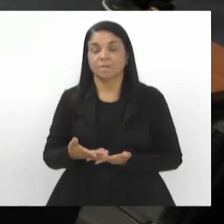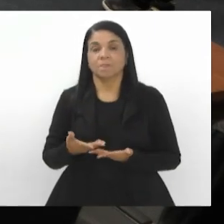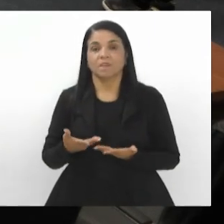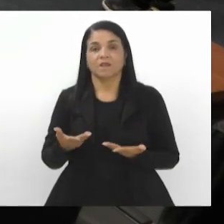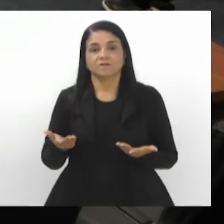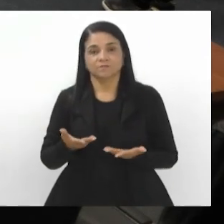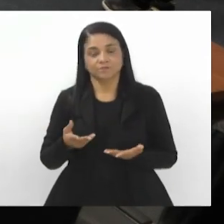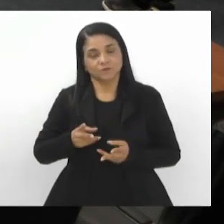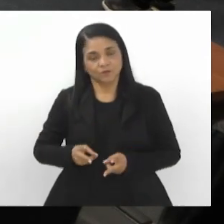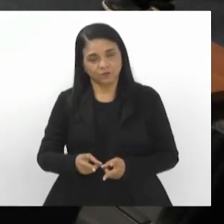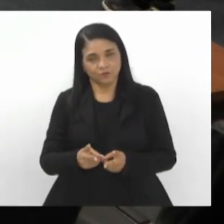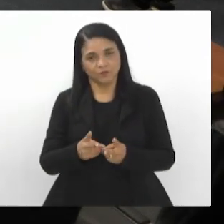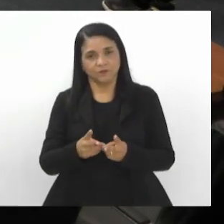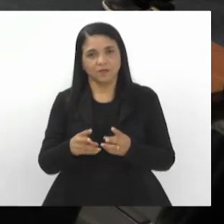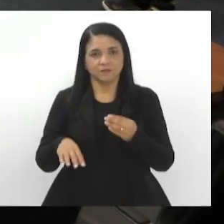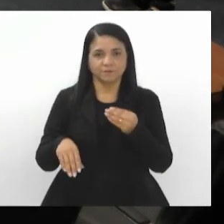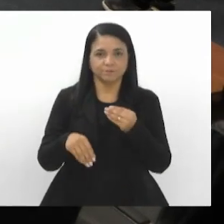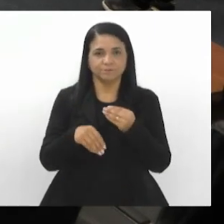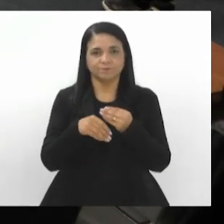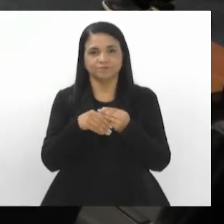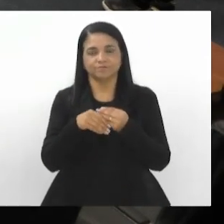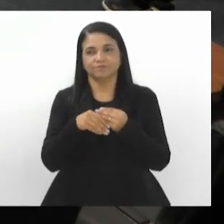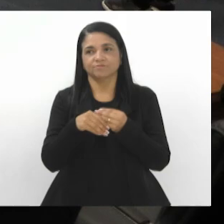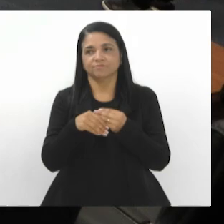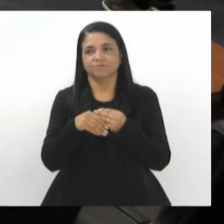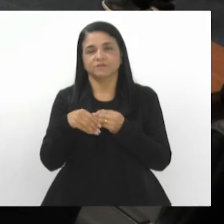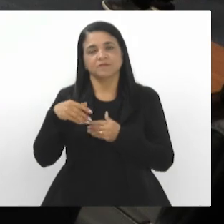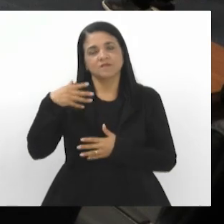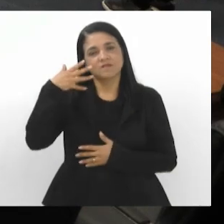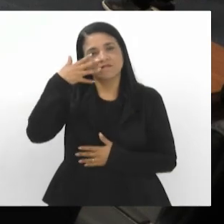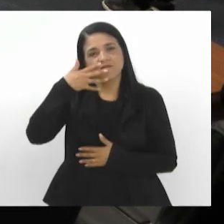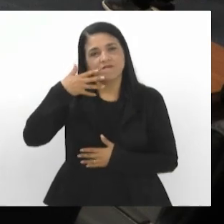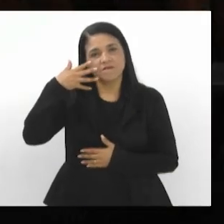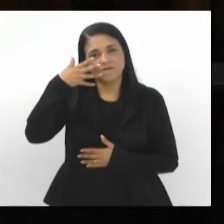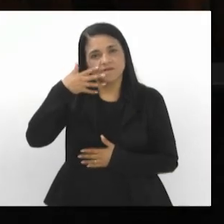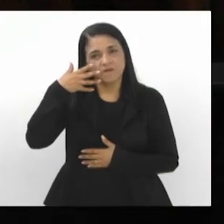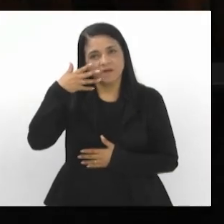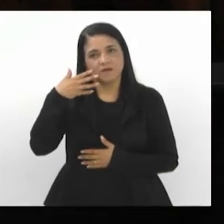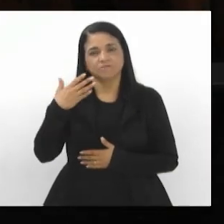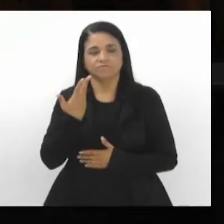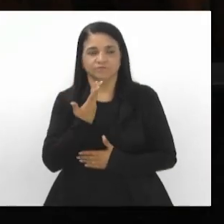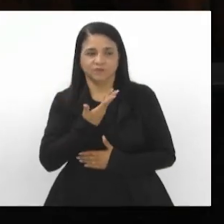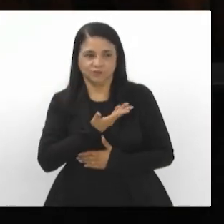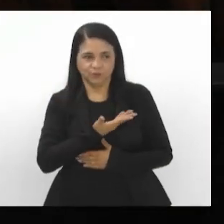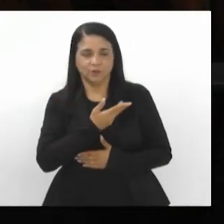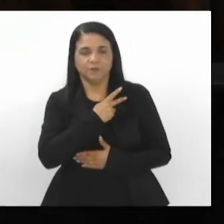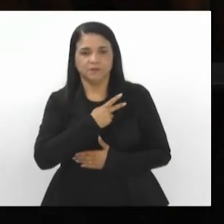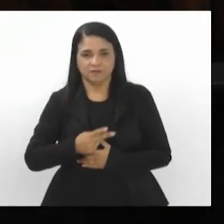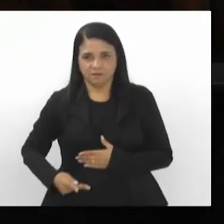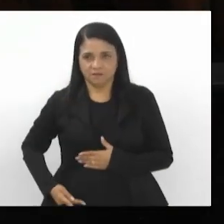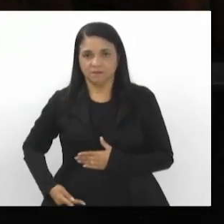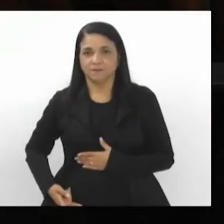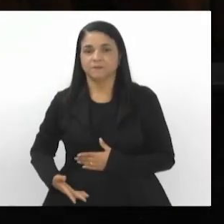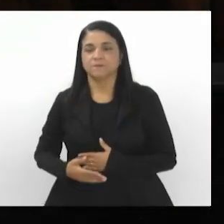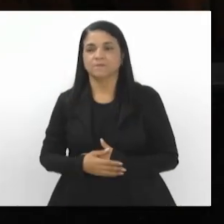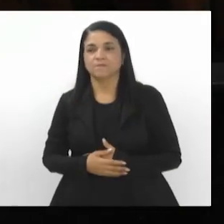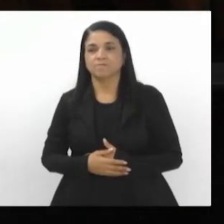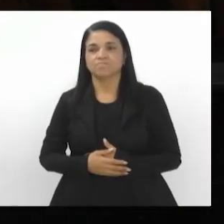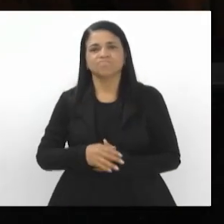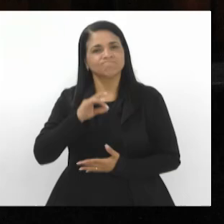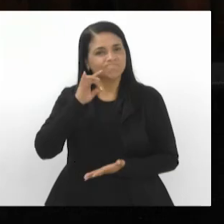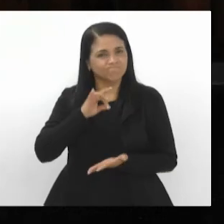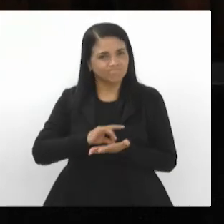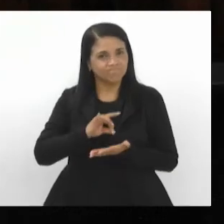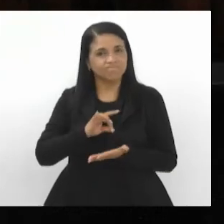dando continuidade aqui na fala de Vossa Excelência, realmente a gente